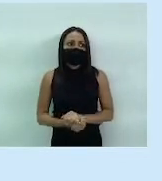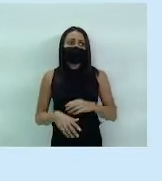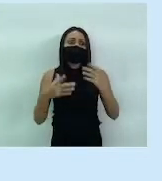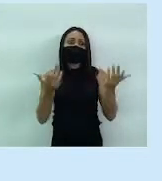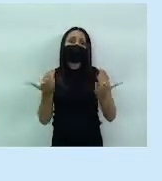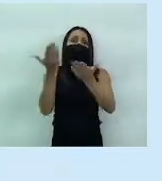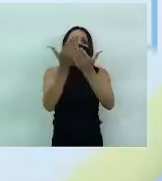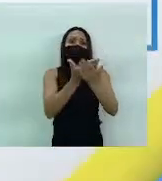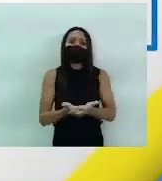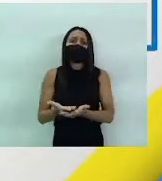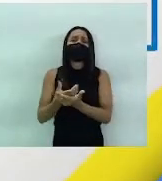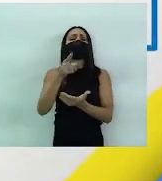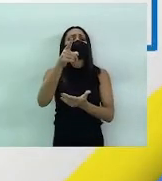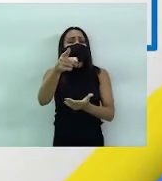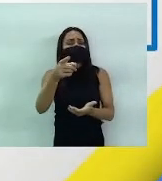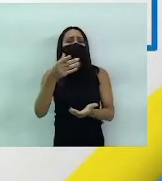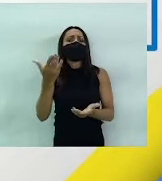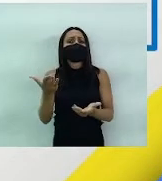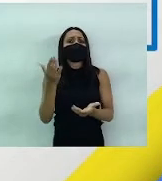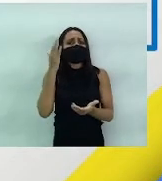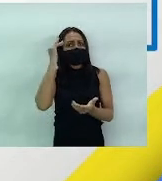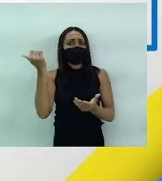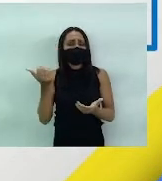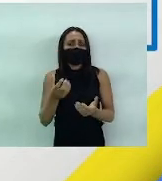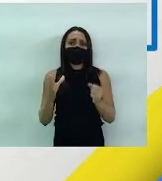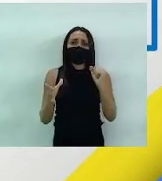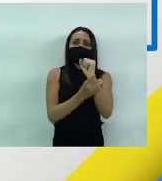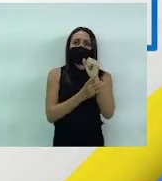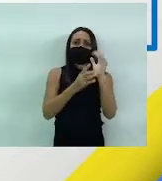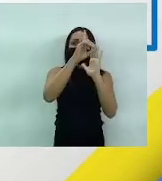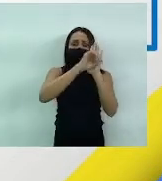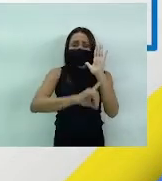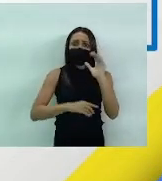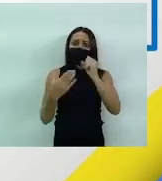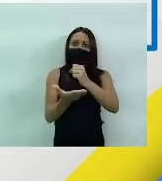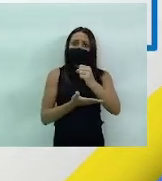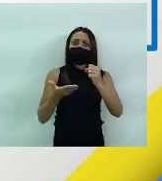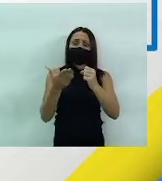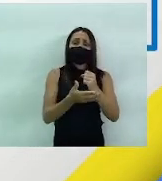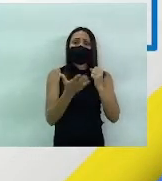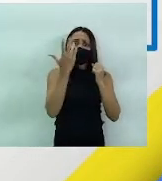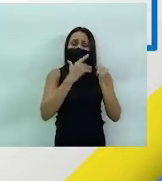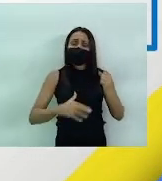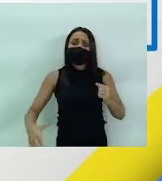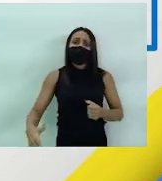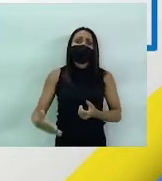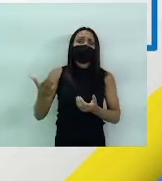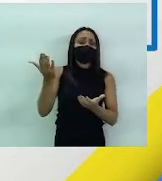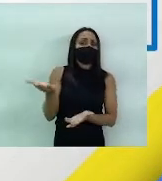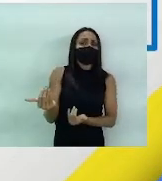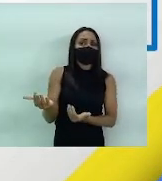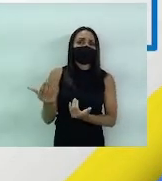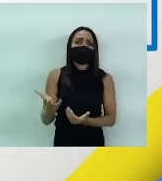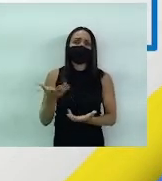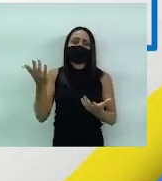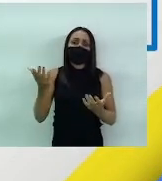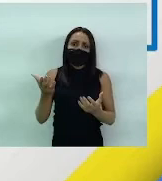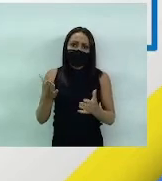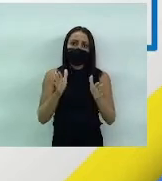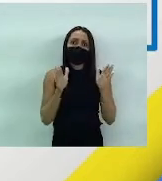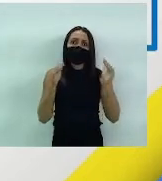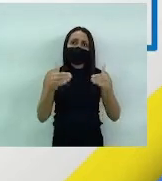Estudante, você sabia que a garantia dos direitos básicos das crianças e adolescentes foram originados e fundamentados